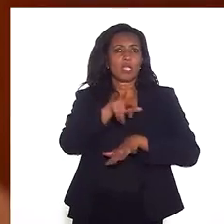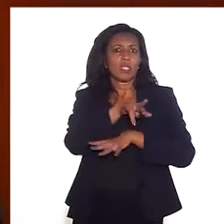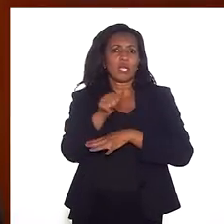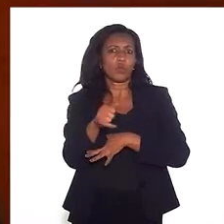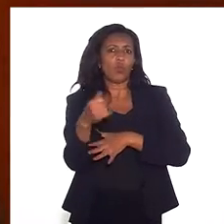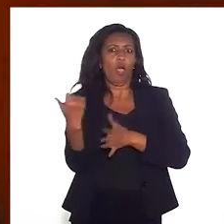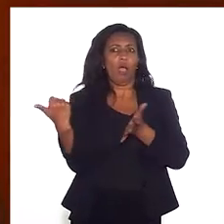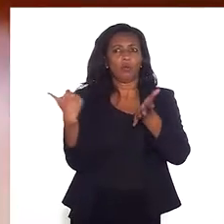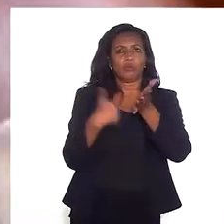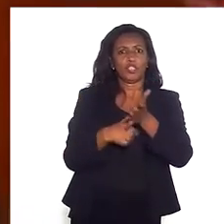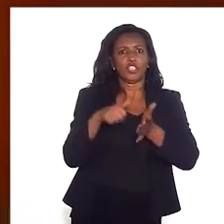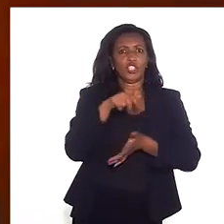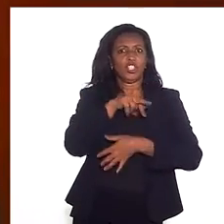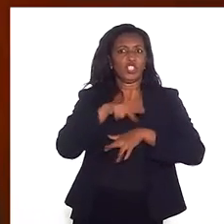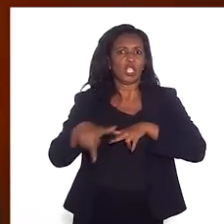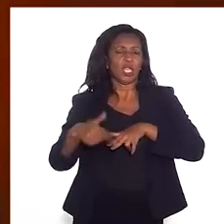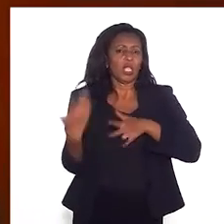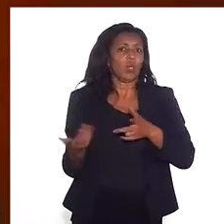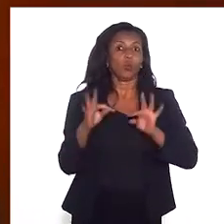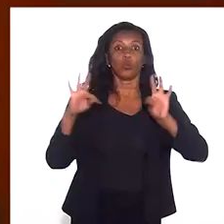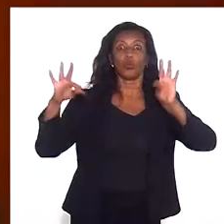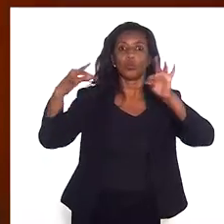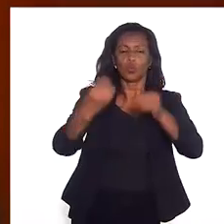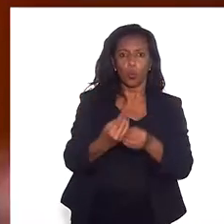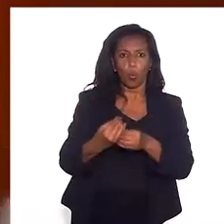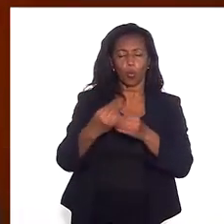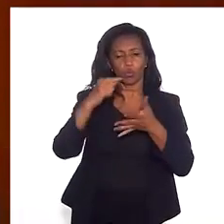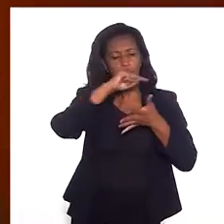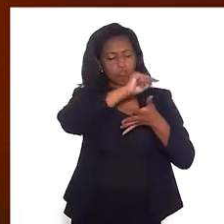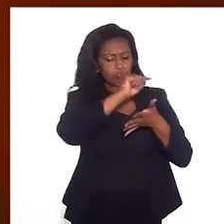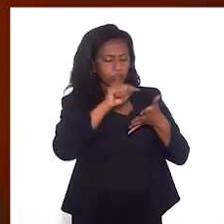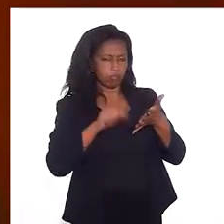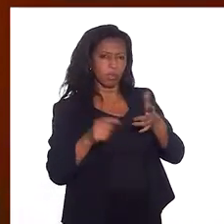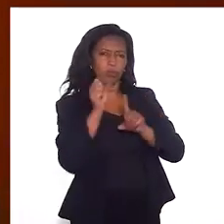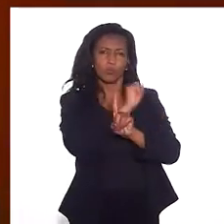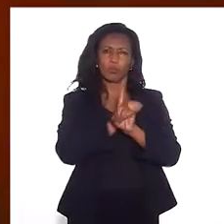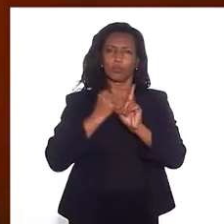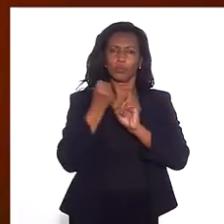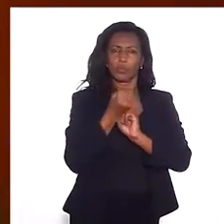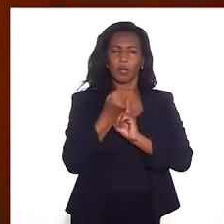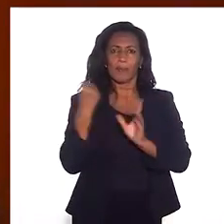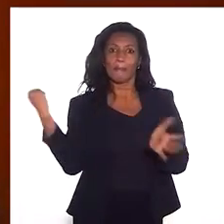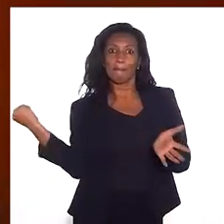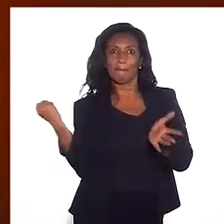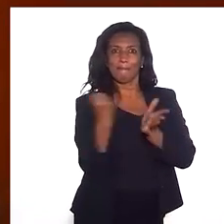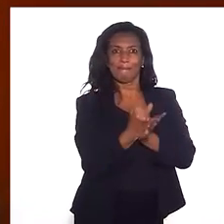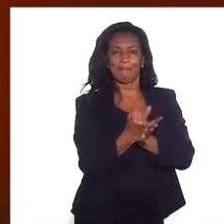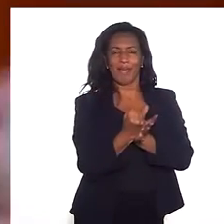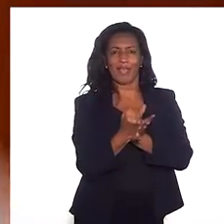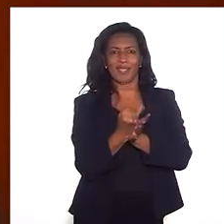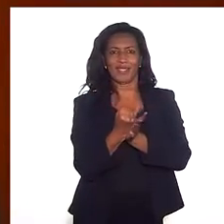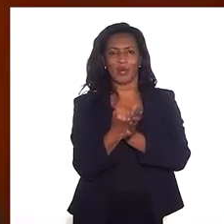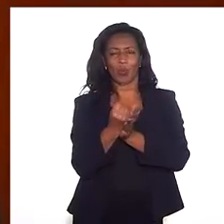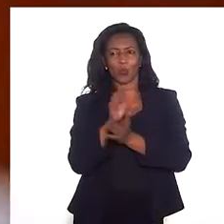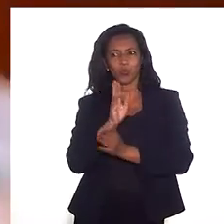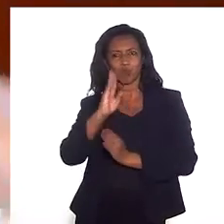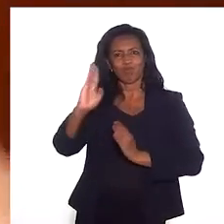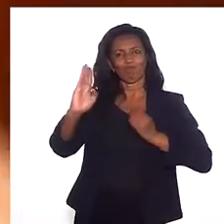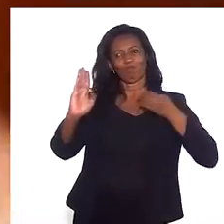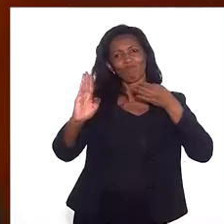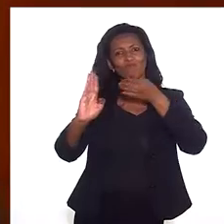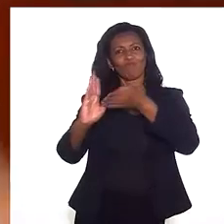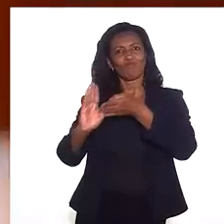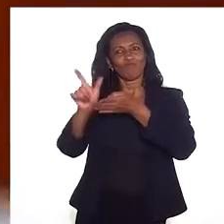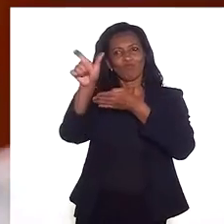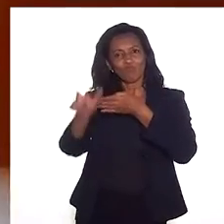deficiência, orientação sexual, identidade de gênero, ou seja, todos esses fatores, esses marcadores sociais impactam